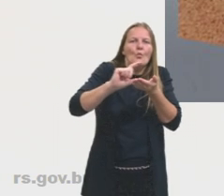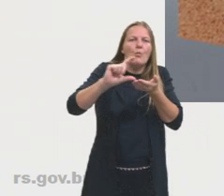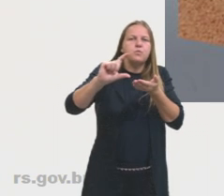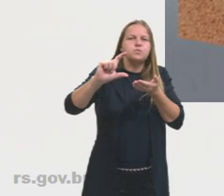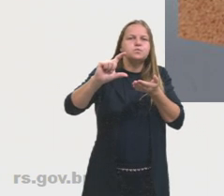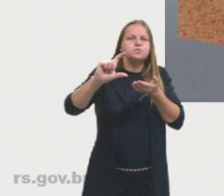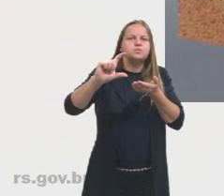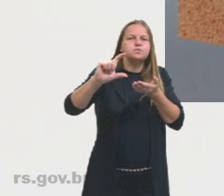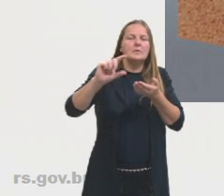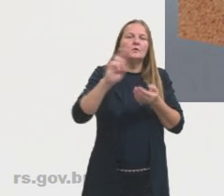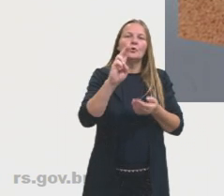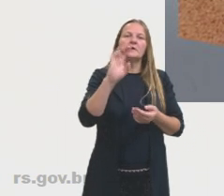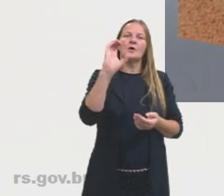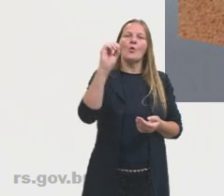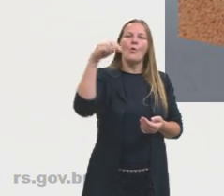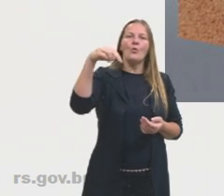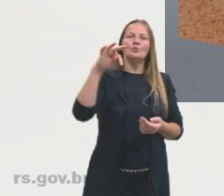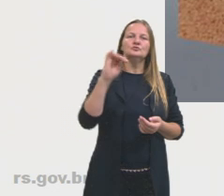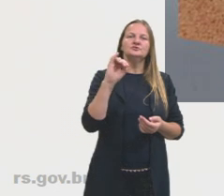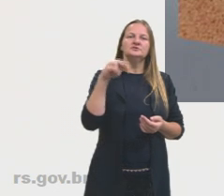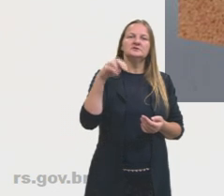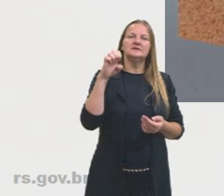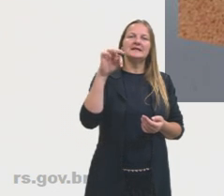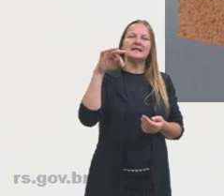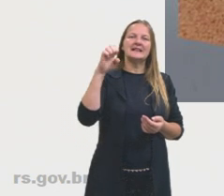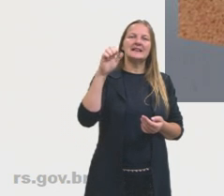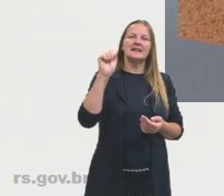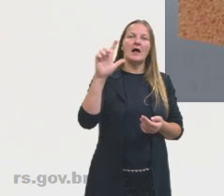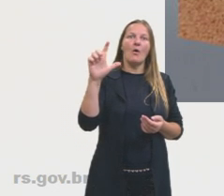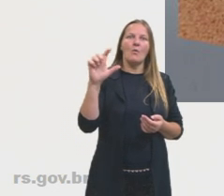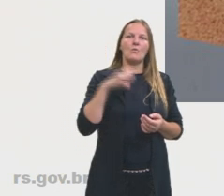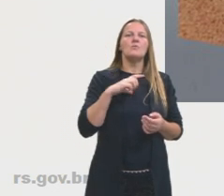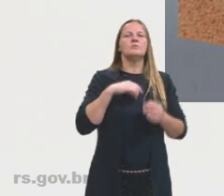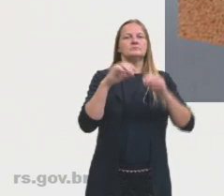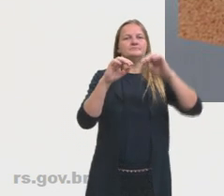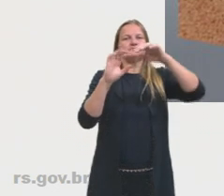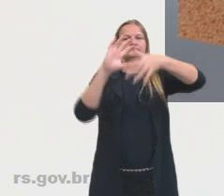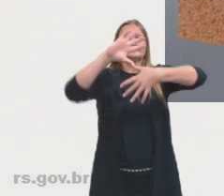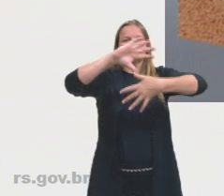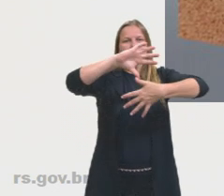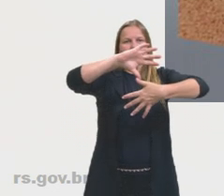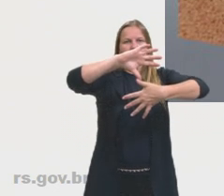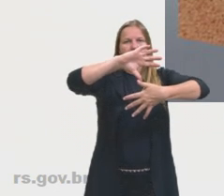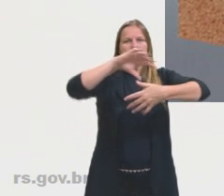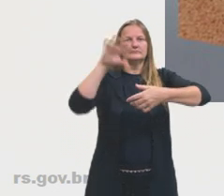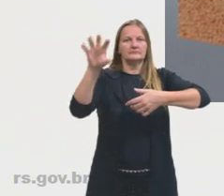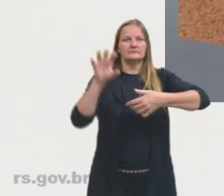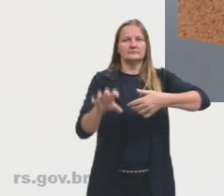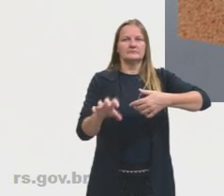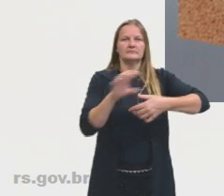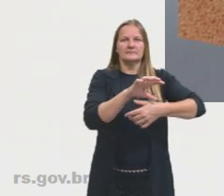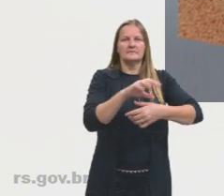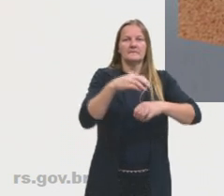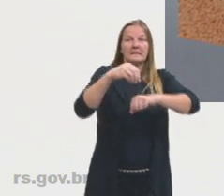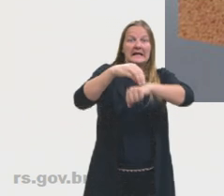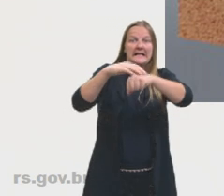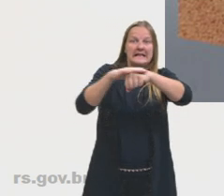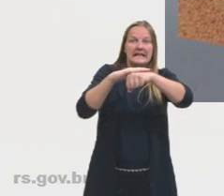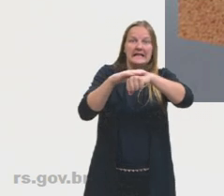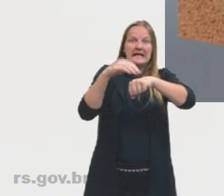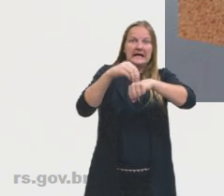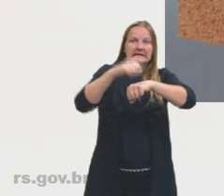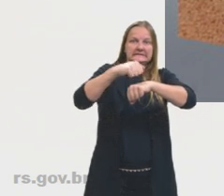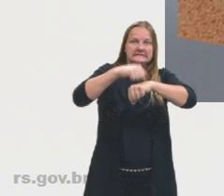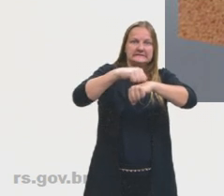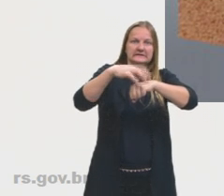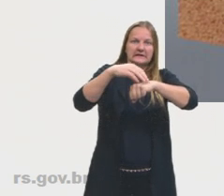crosta Continental é aonde nós temos os continentes é a parte seca do nosso planeta já essa